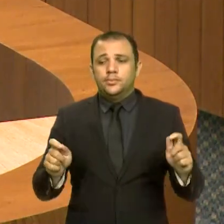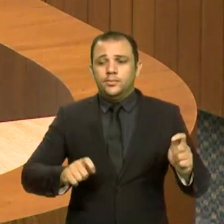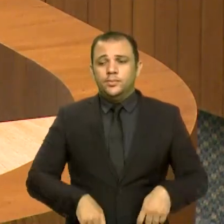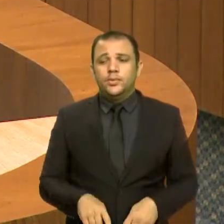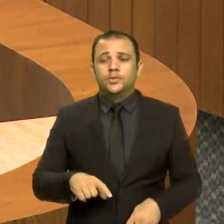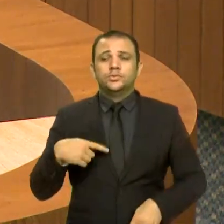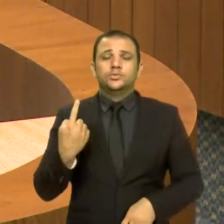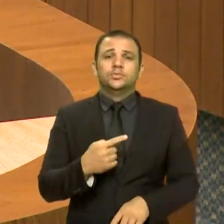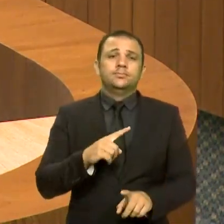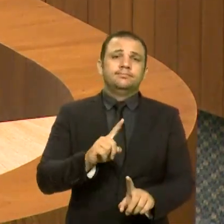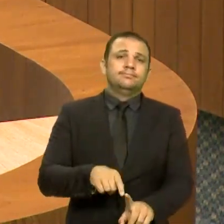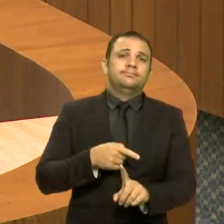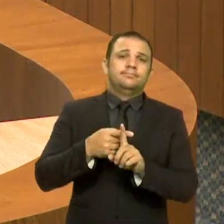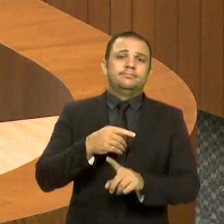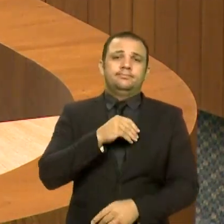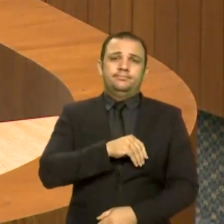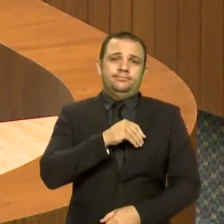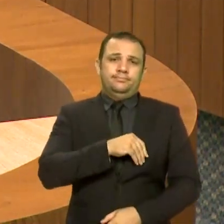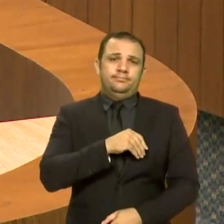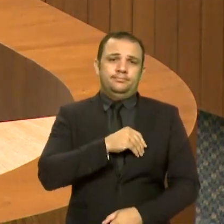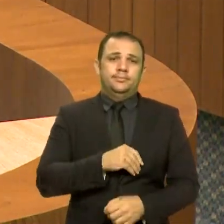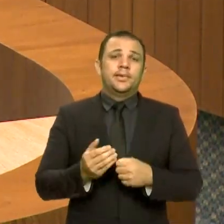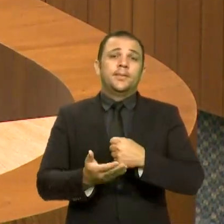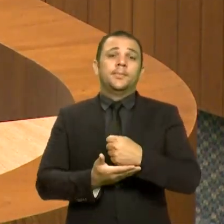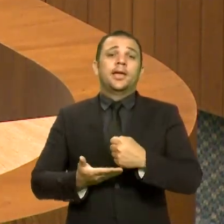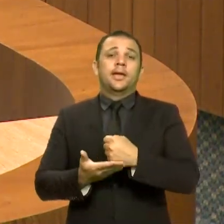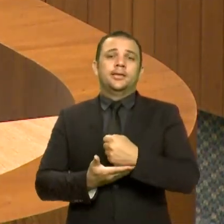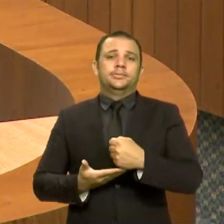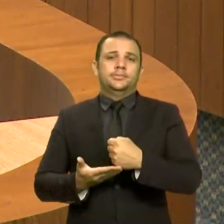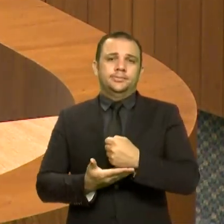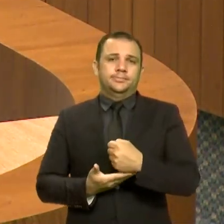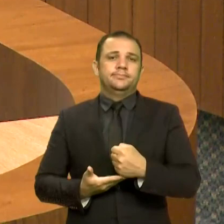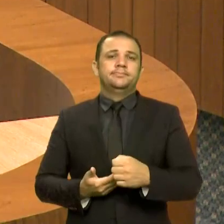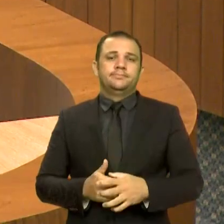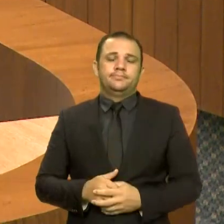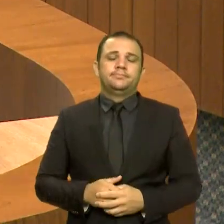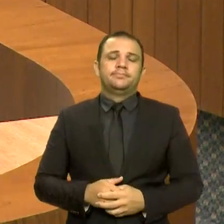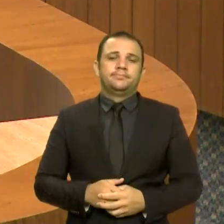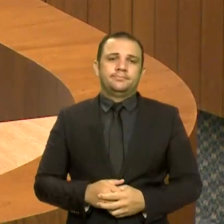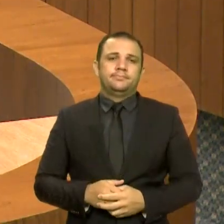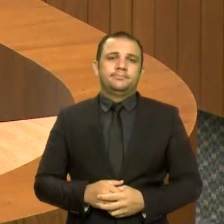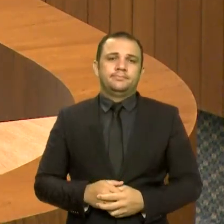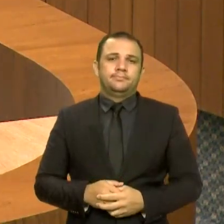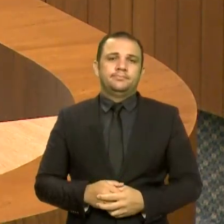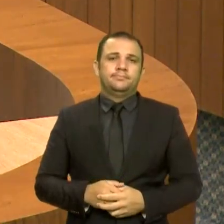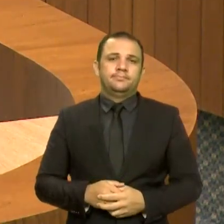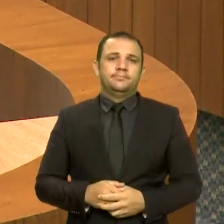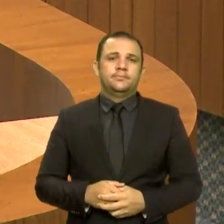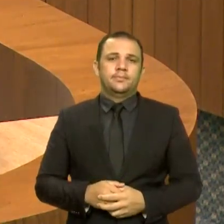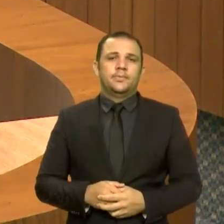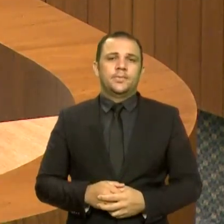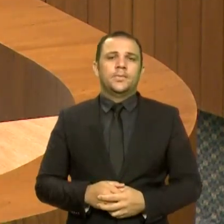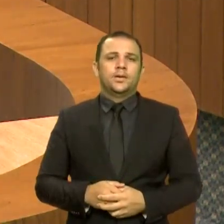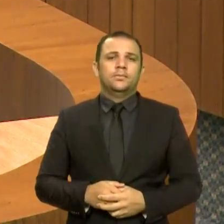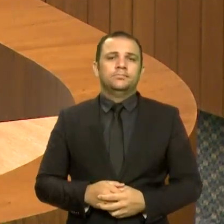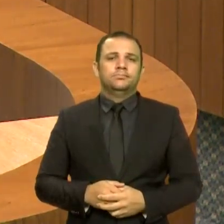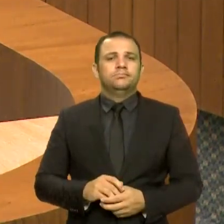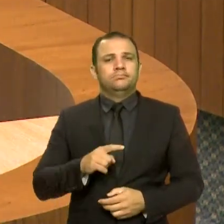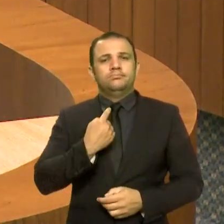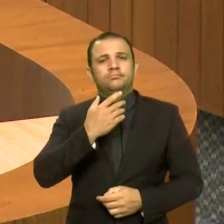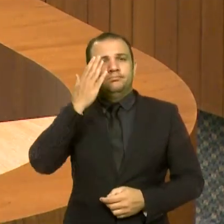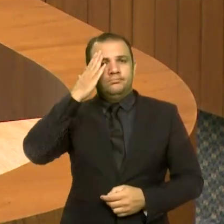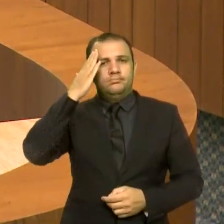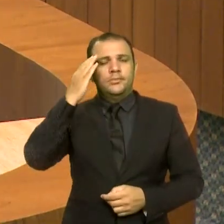pudéssemos implantar o piso. Nós temos conhecimento, nós temos informações